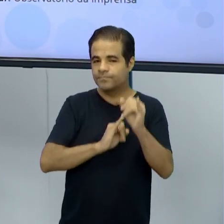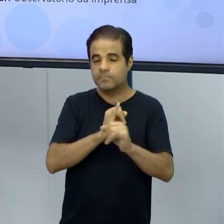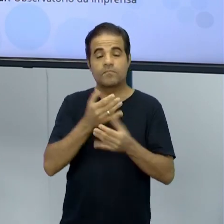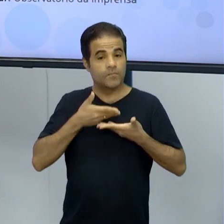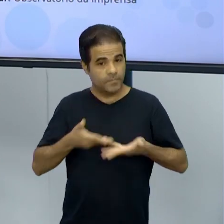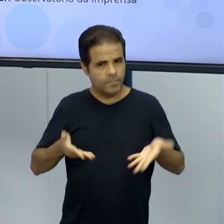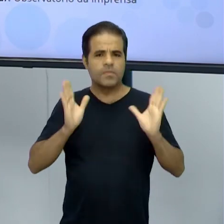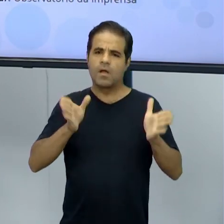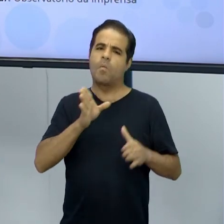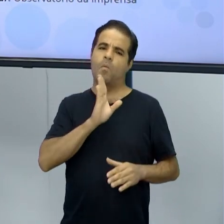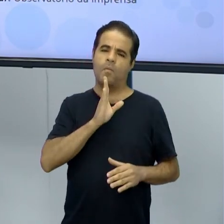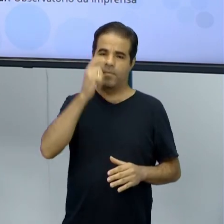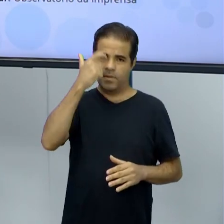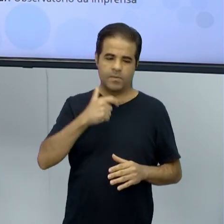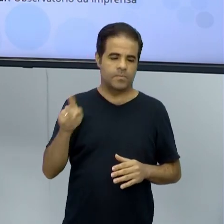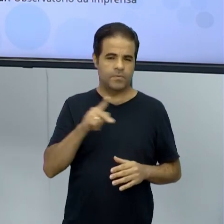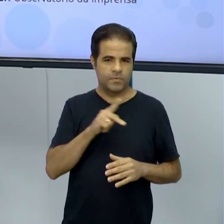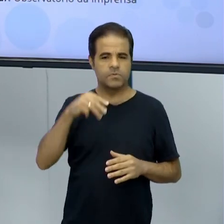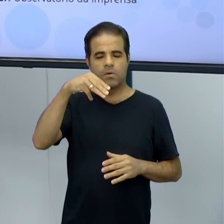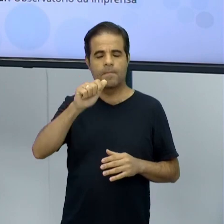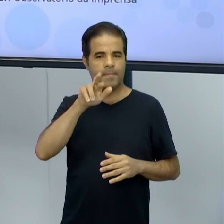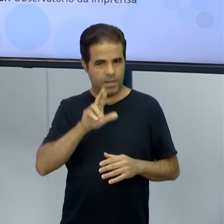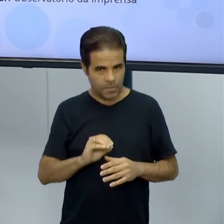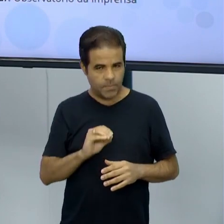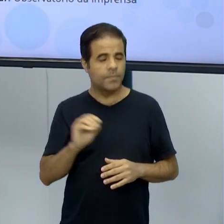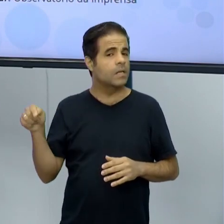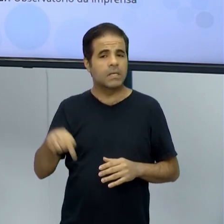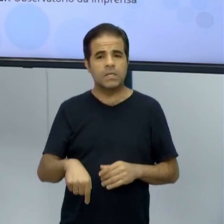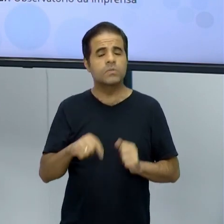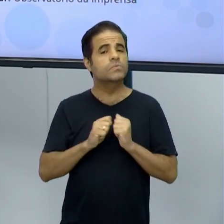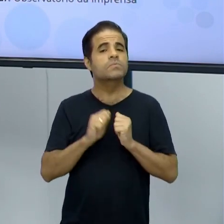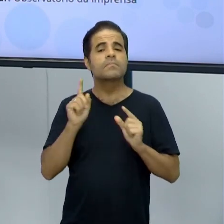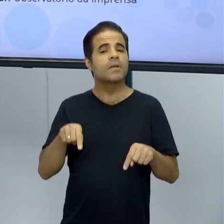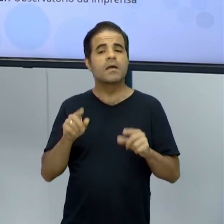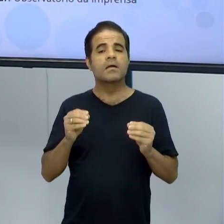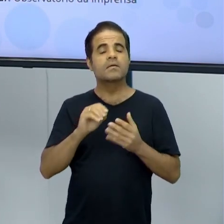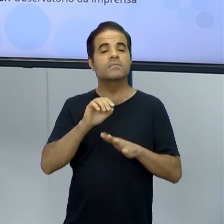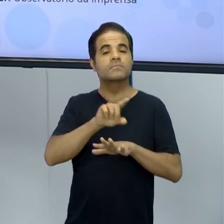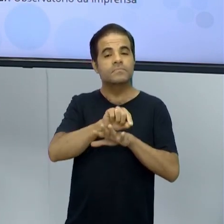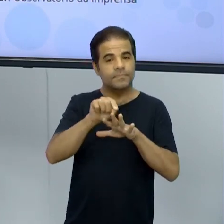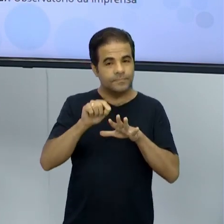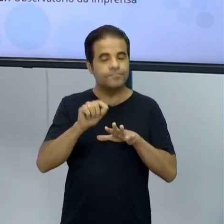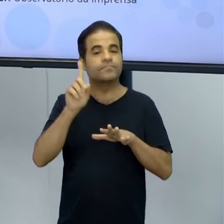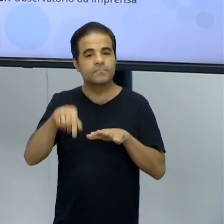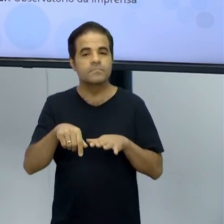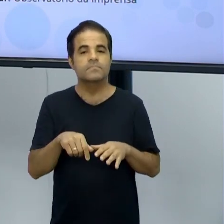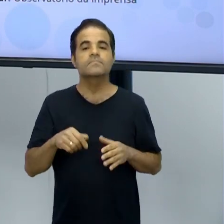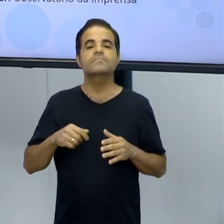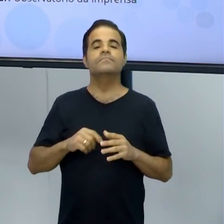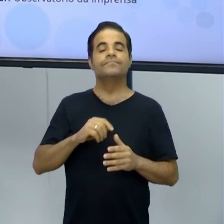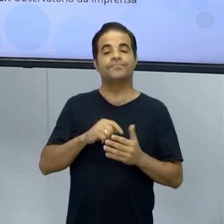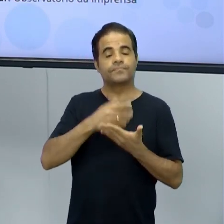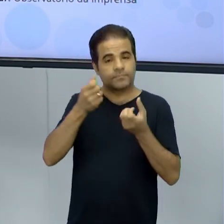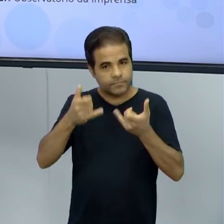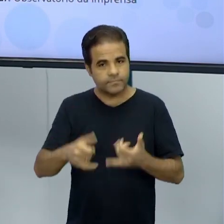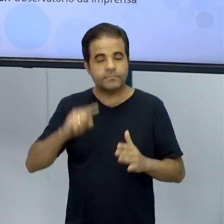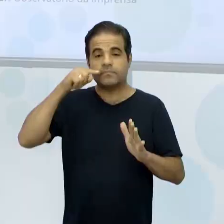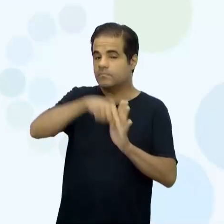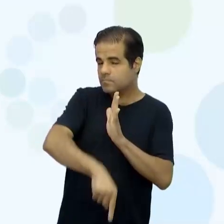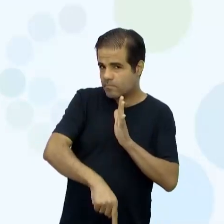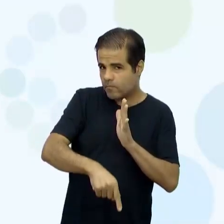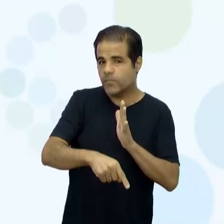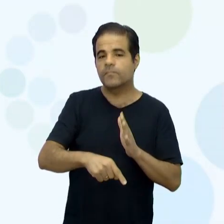Eu, já conhecem, né? Sou o professor Mauro Marcel e estou aqui nesse componente, Observatório da Imprensa, neste